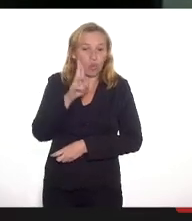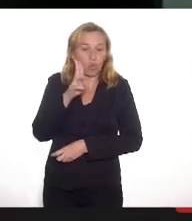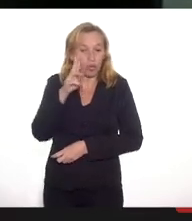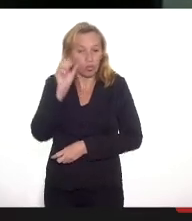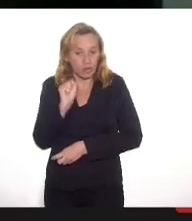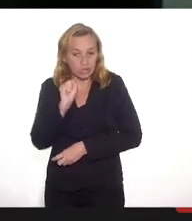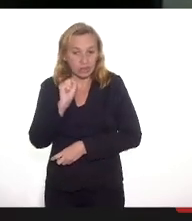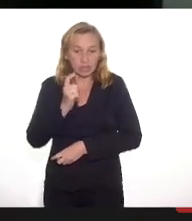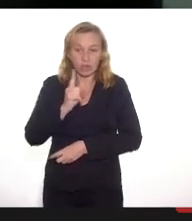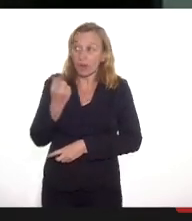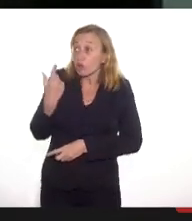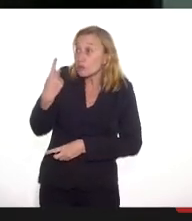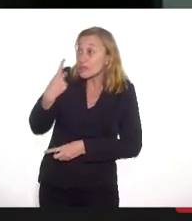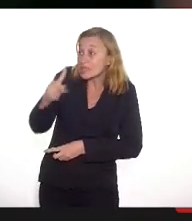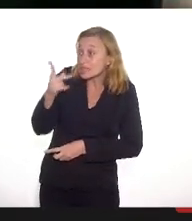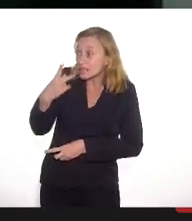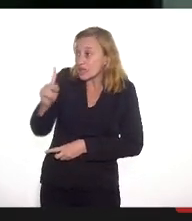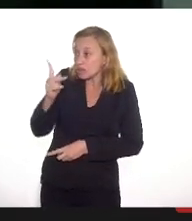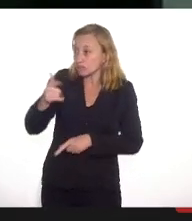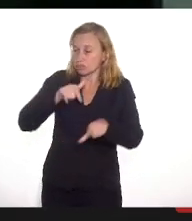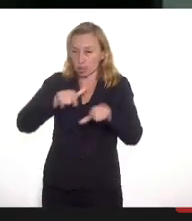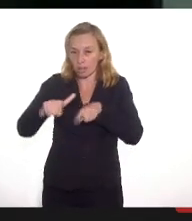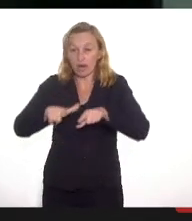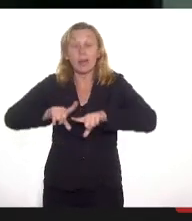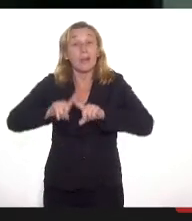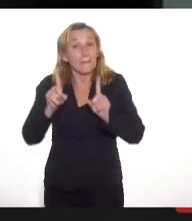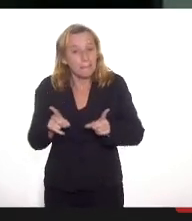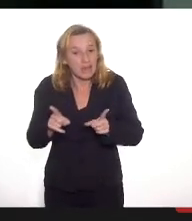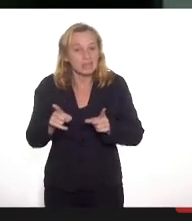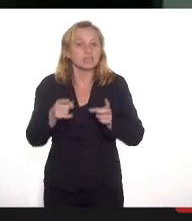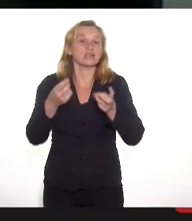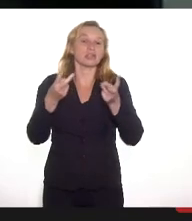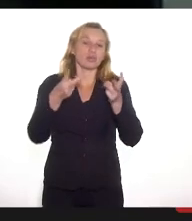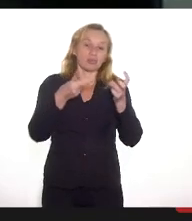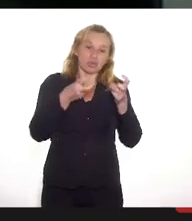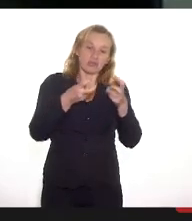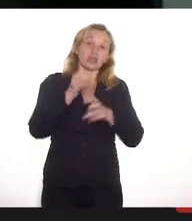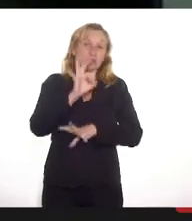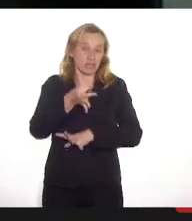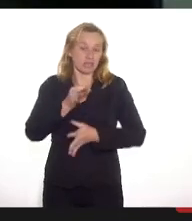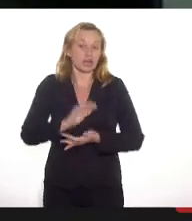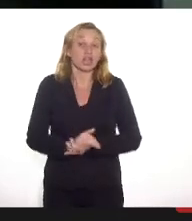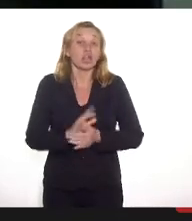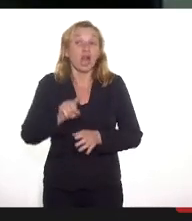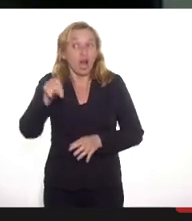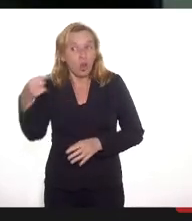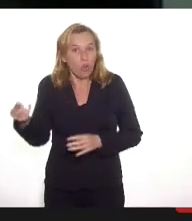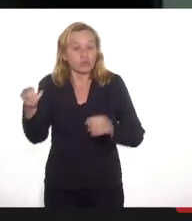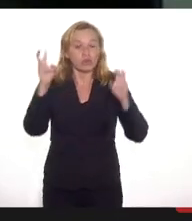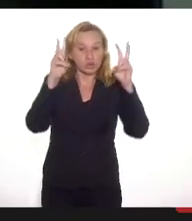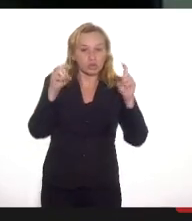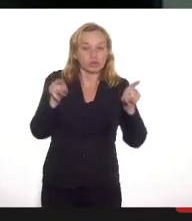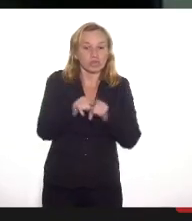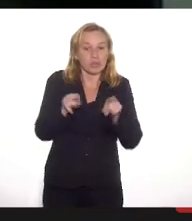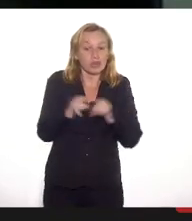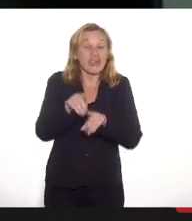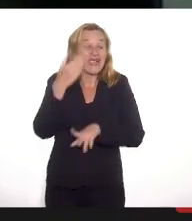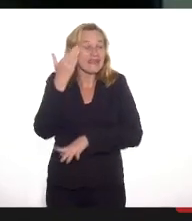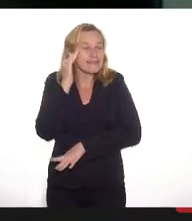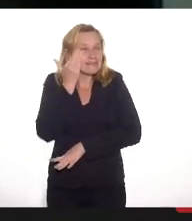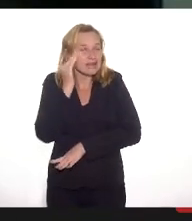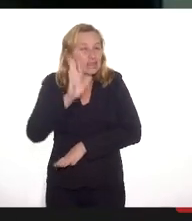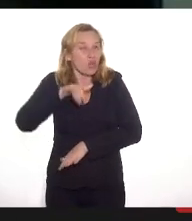refere é o seu a sua seu mandato Mas é uma observação pertinente a outra questão é entender